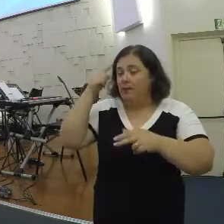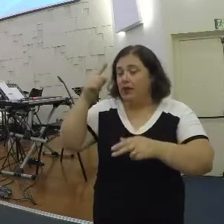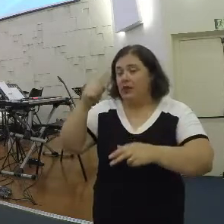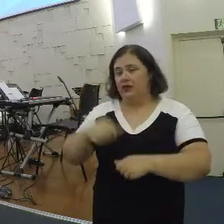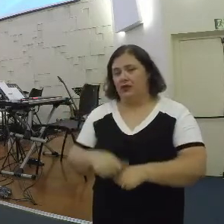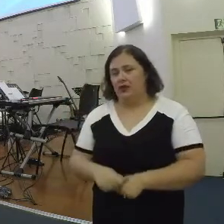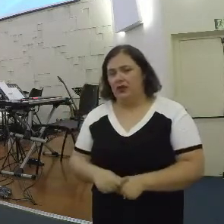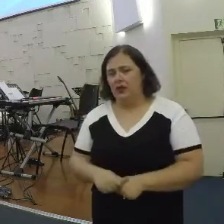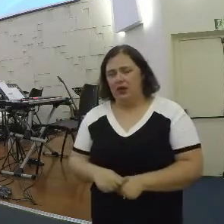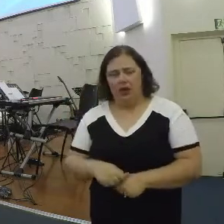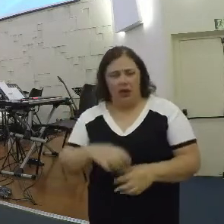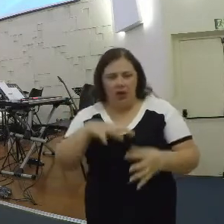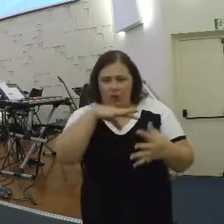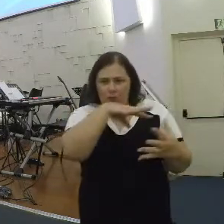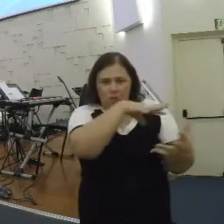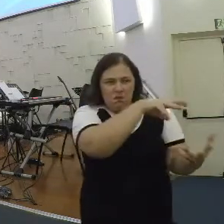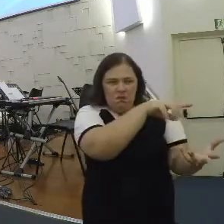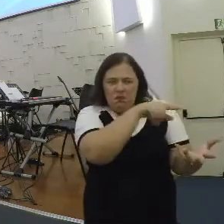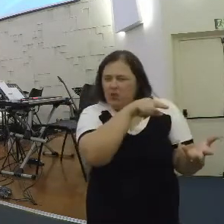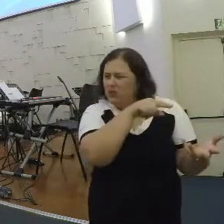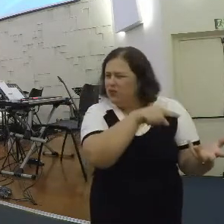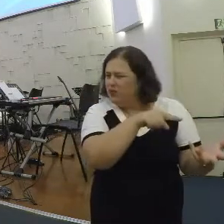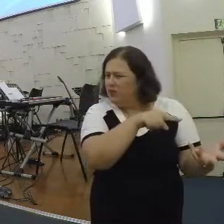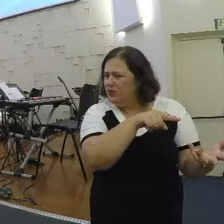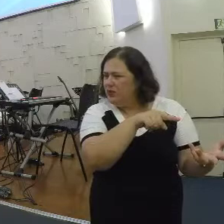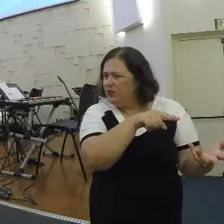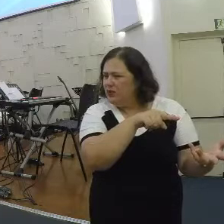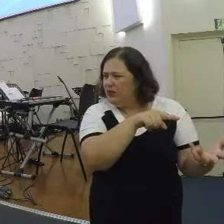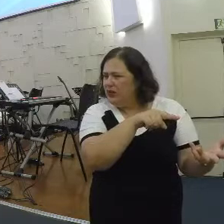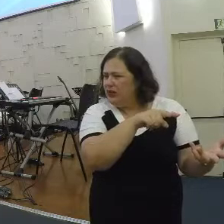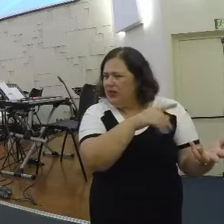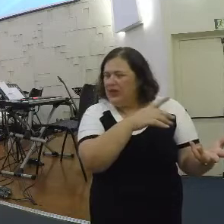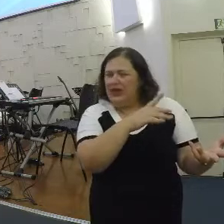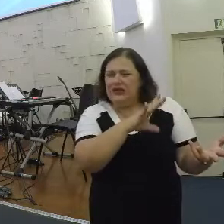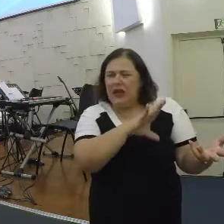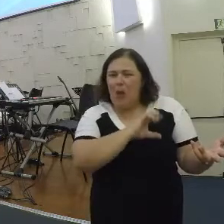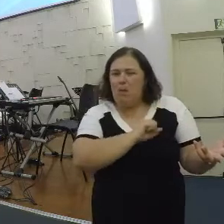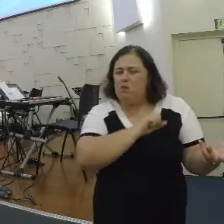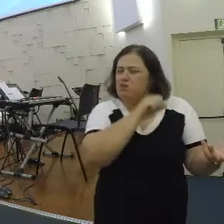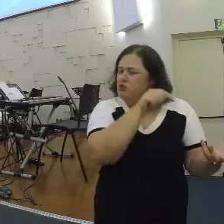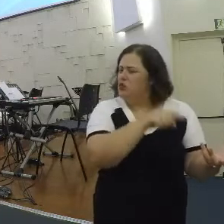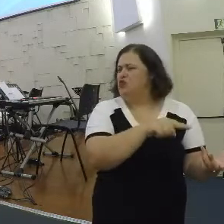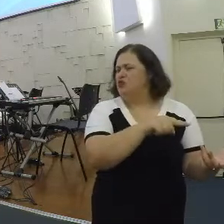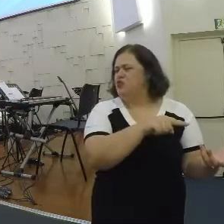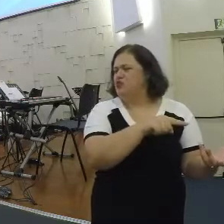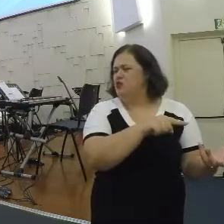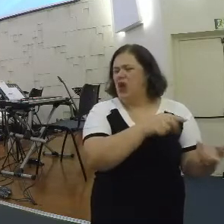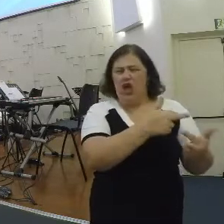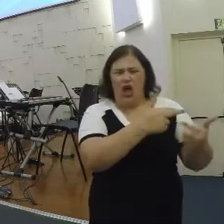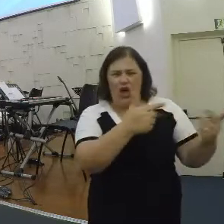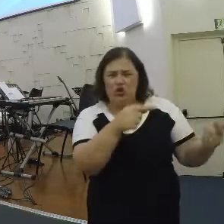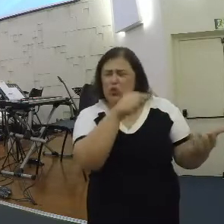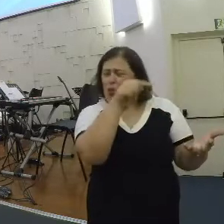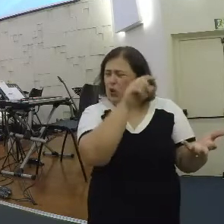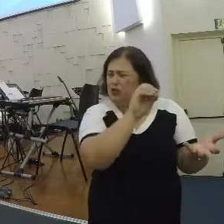pode oferecer à sua vida. E se você não estiver entregue a Jesus Cristo,